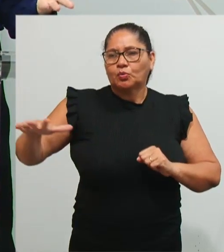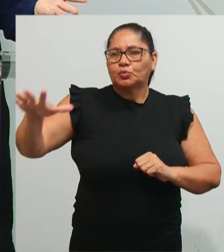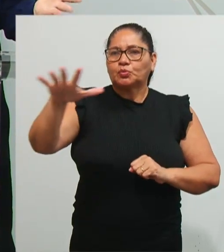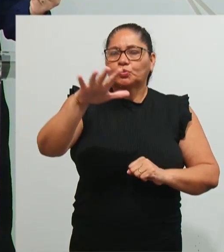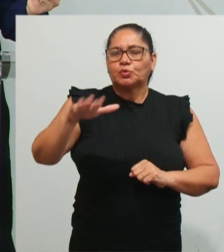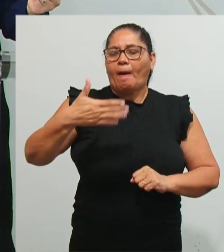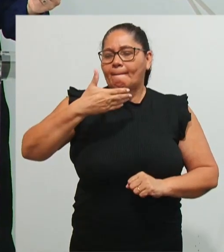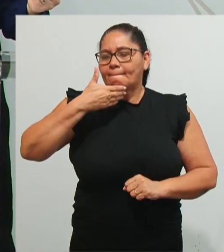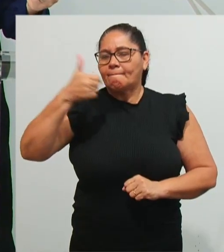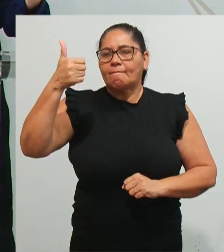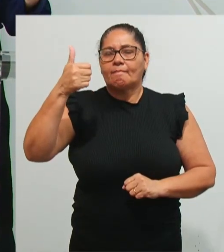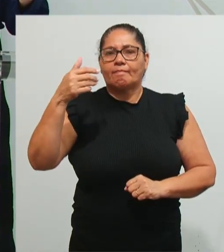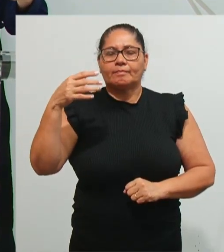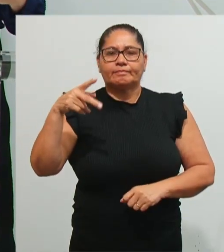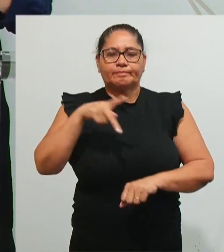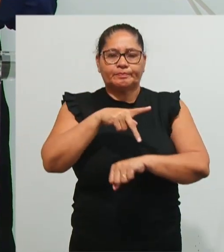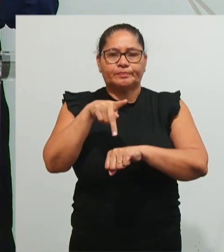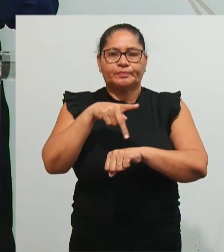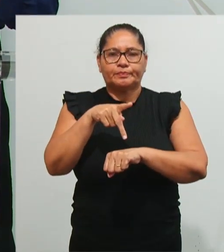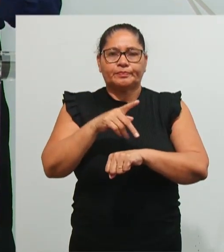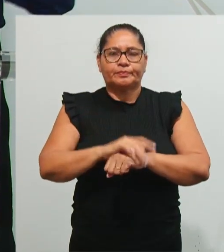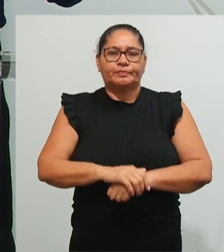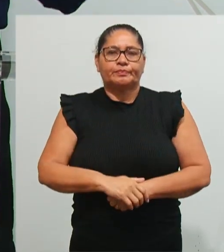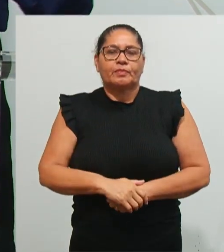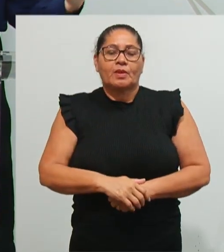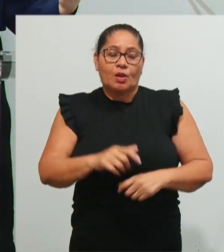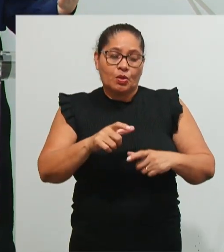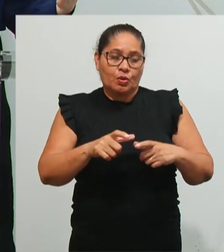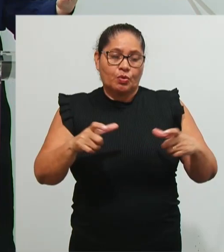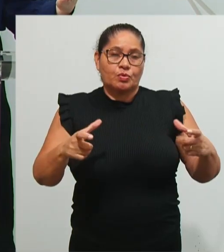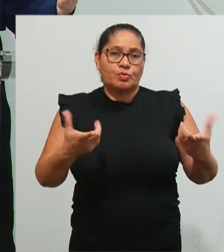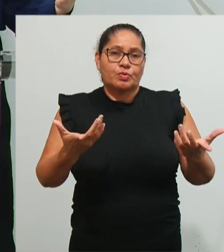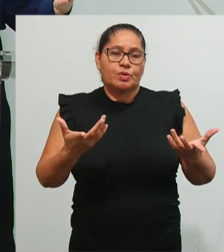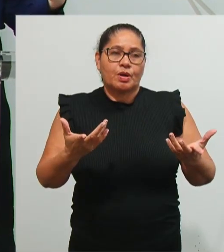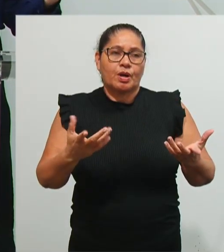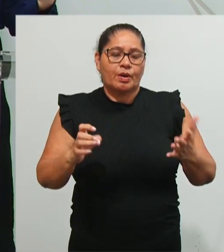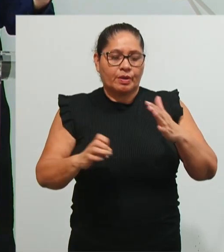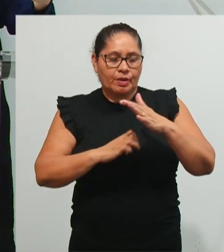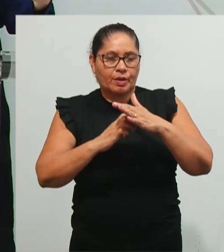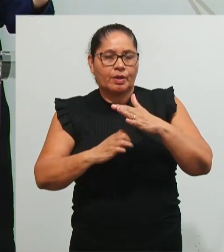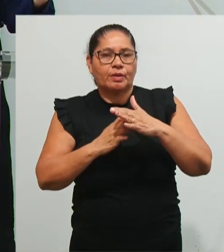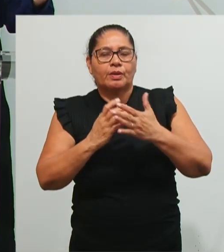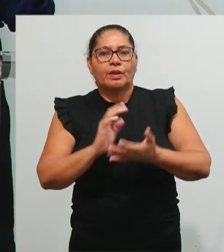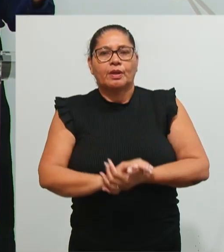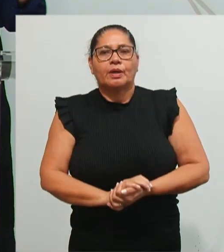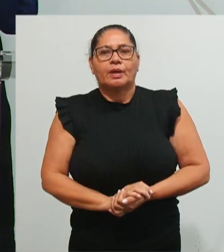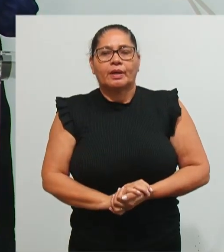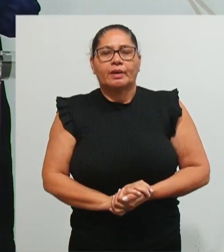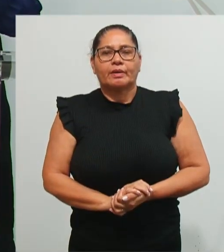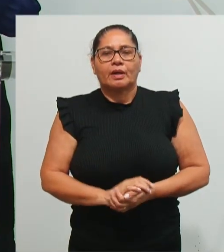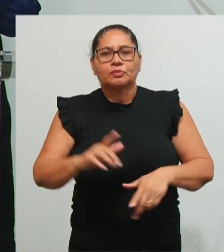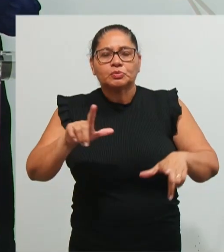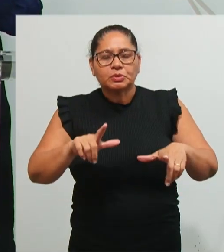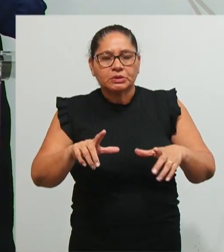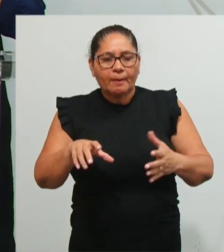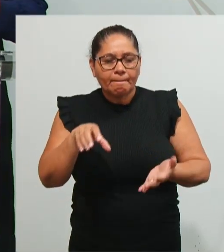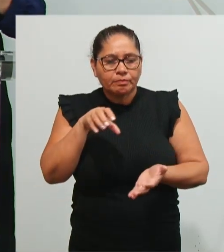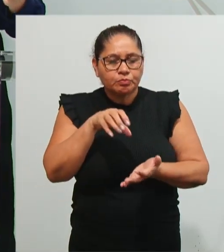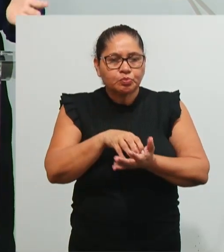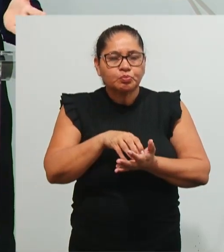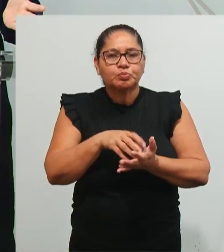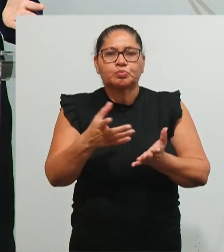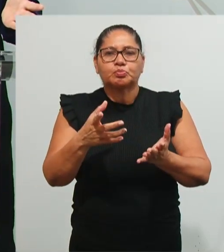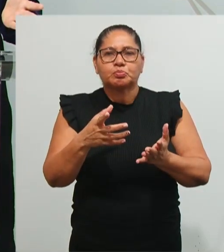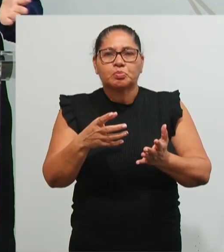no país. Por isso a gente tem esse grande ganho de escala para a empresa, acaba a gente tendo um mercado concentrado em umas